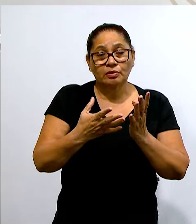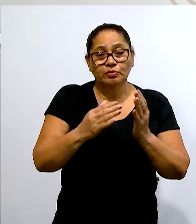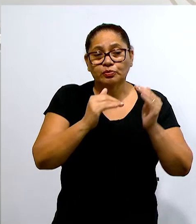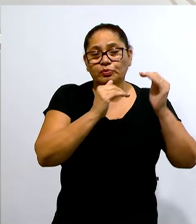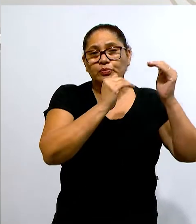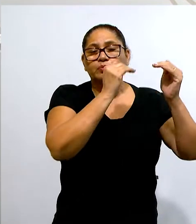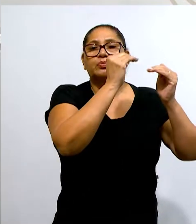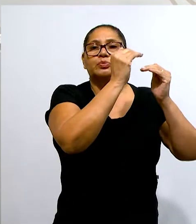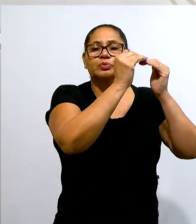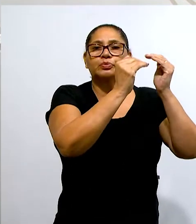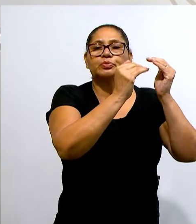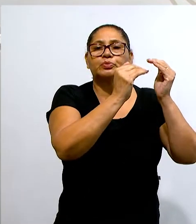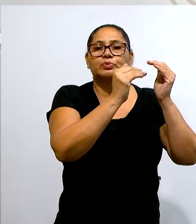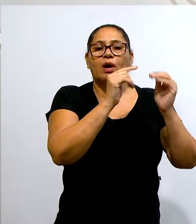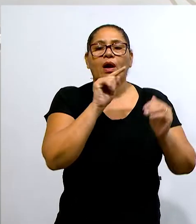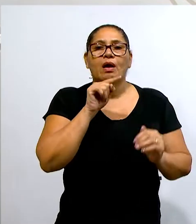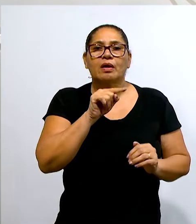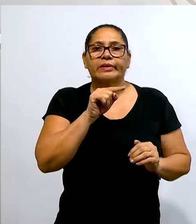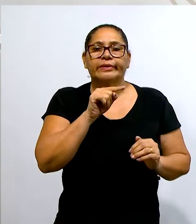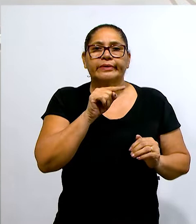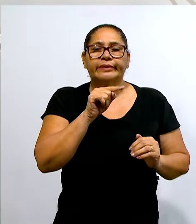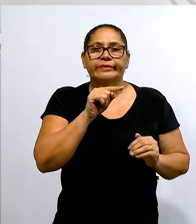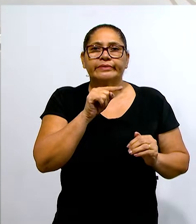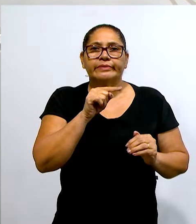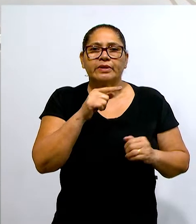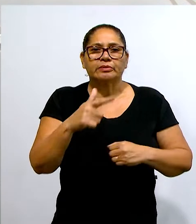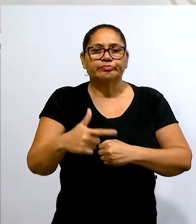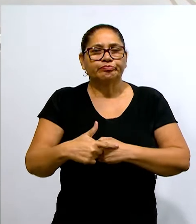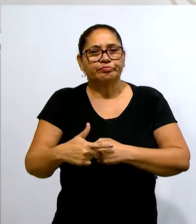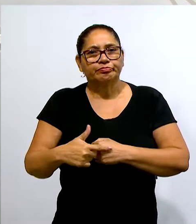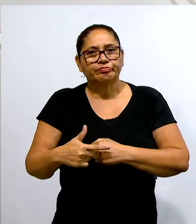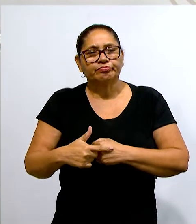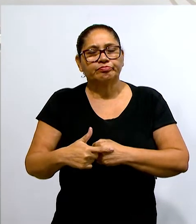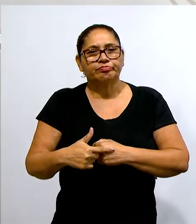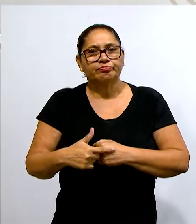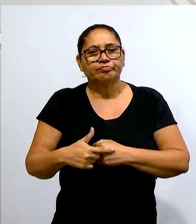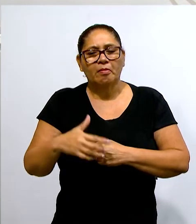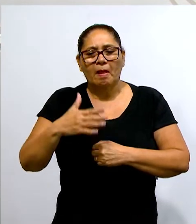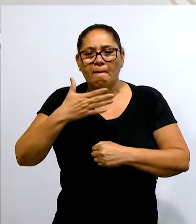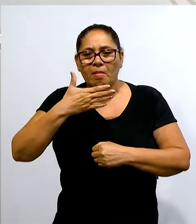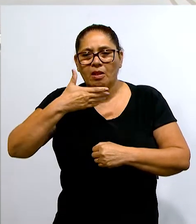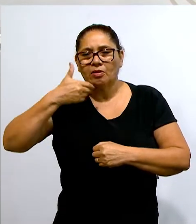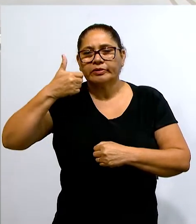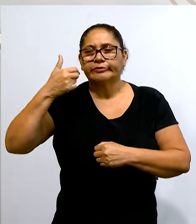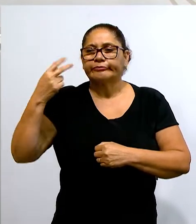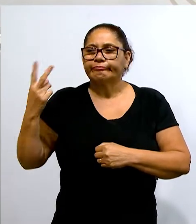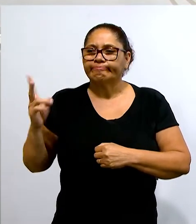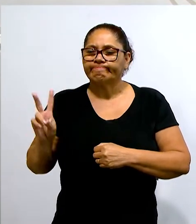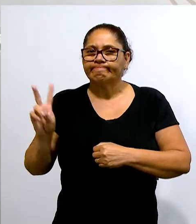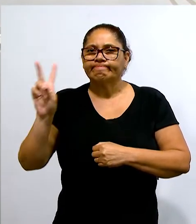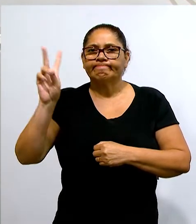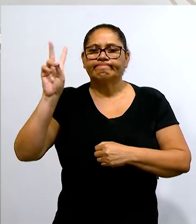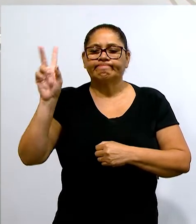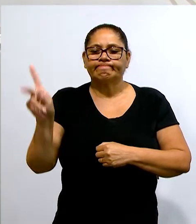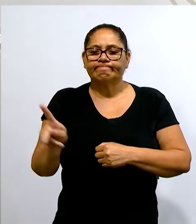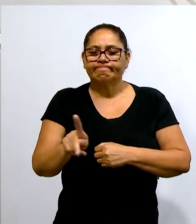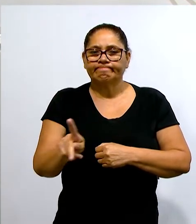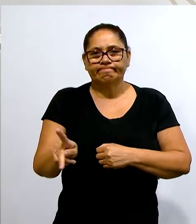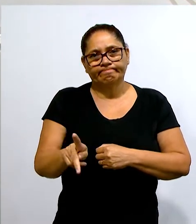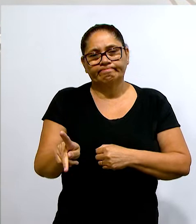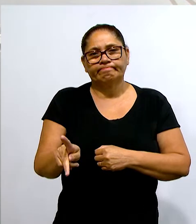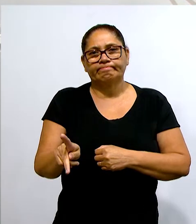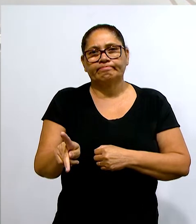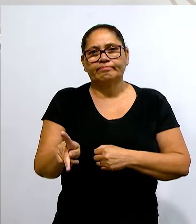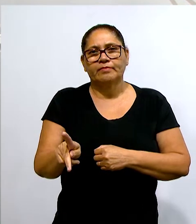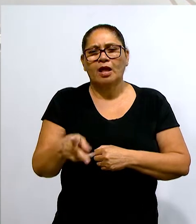construtivista, esses elementos eles são contemplados e eles são valorizados pelo professor, porque o professor